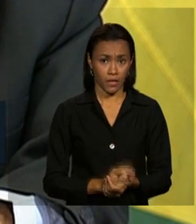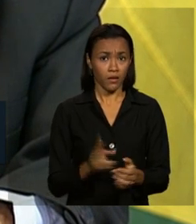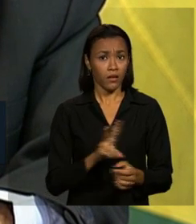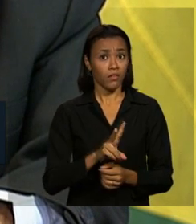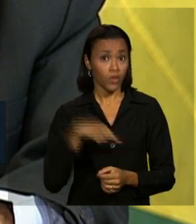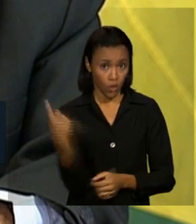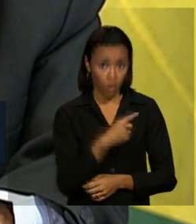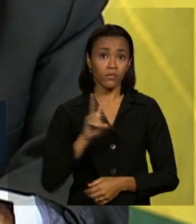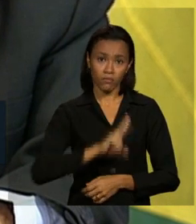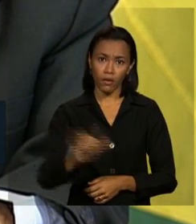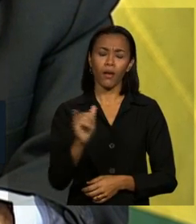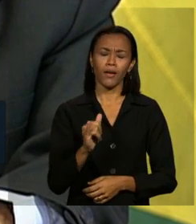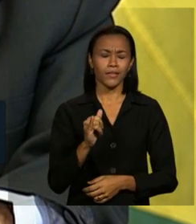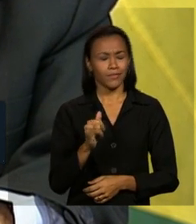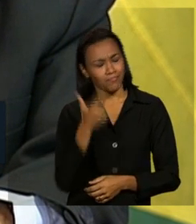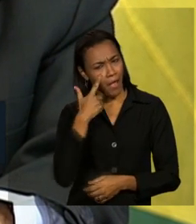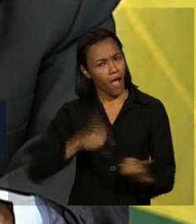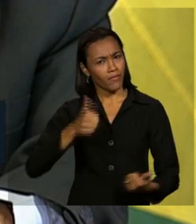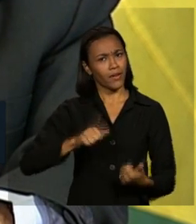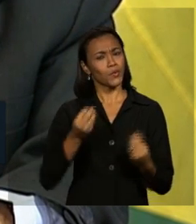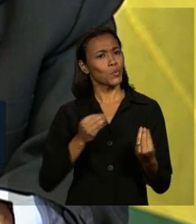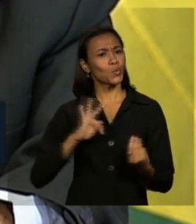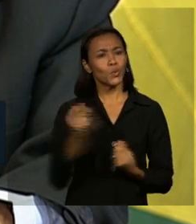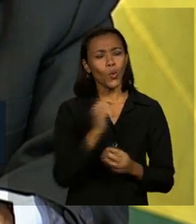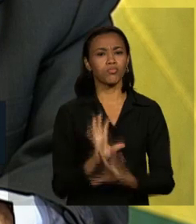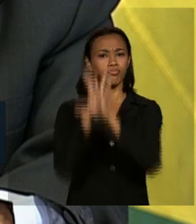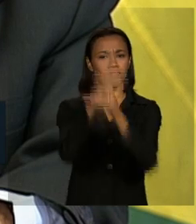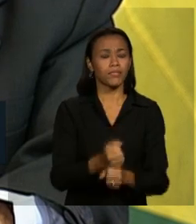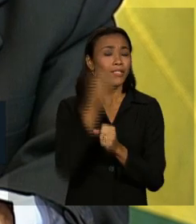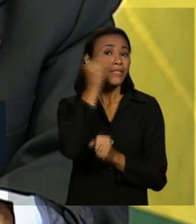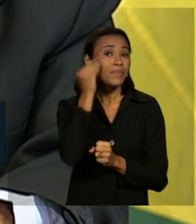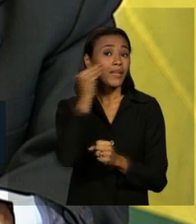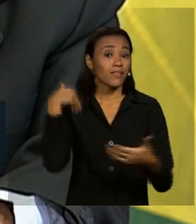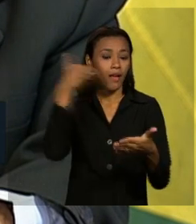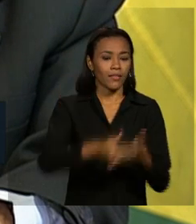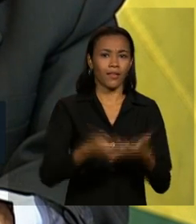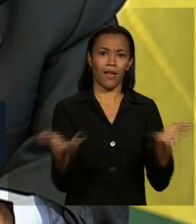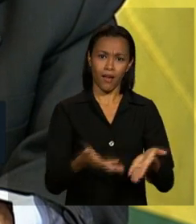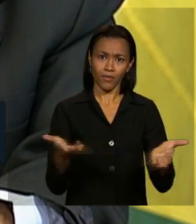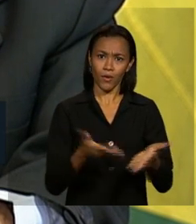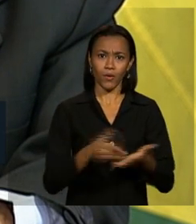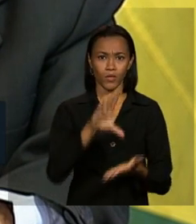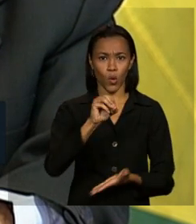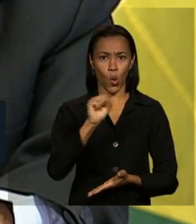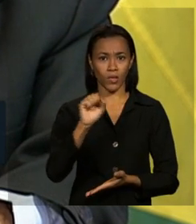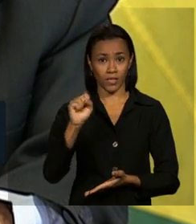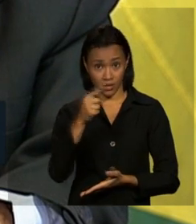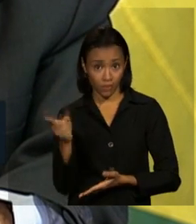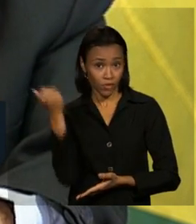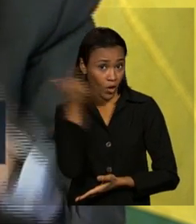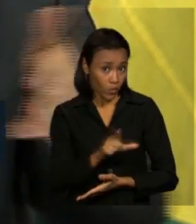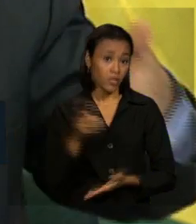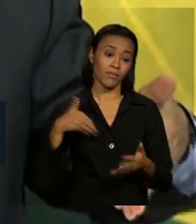vamos levar em consideração todo o ganho de experiência que tivemos até esse momento com as concessões que já realizamos até